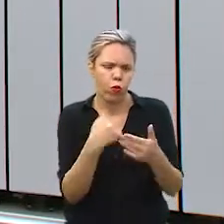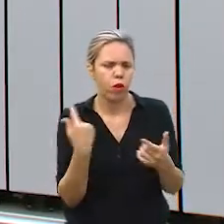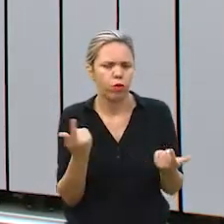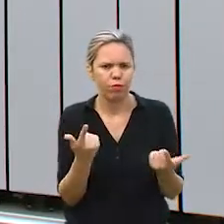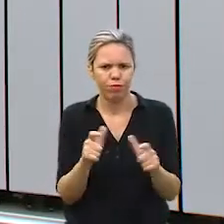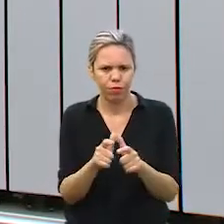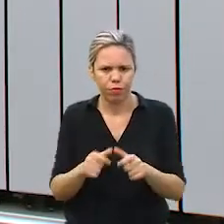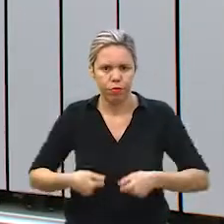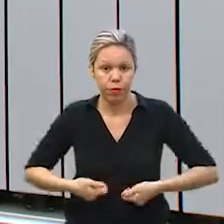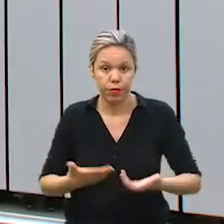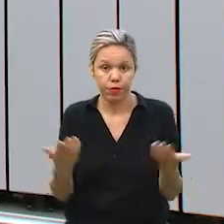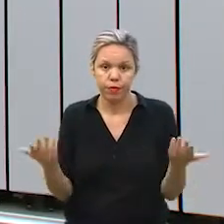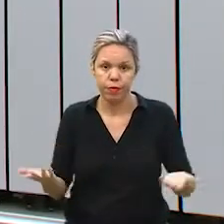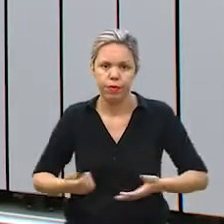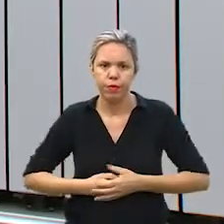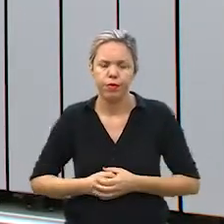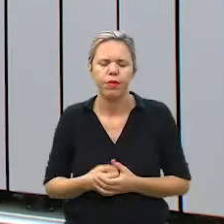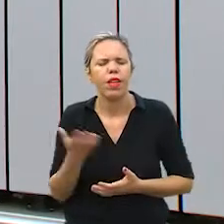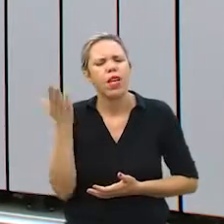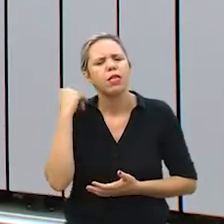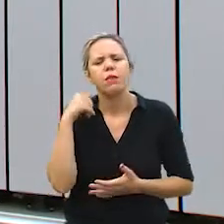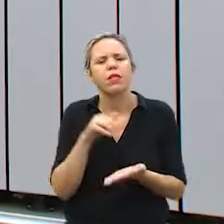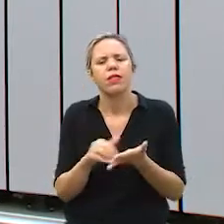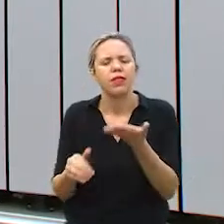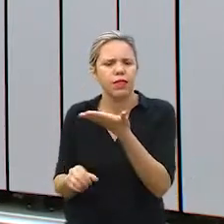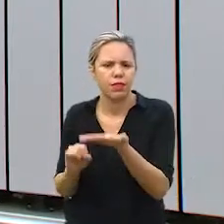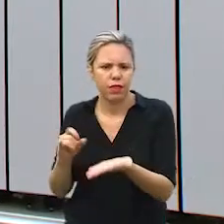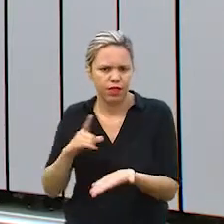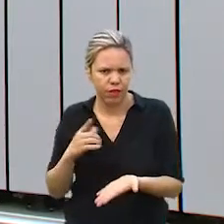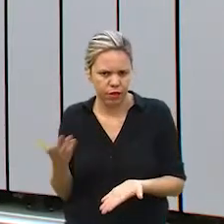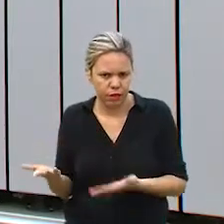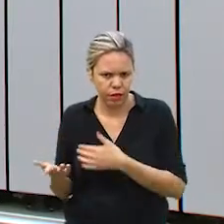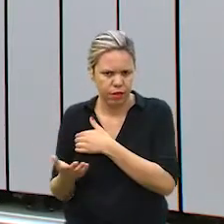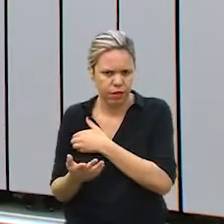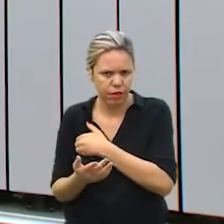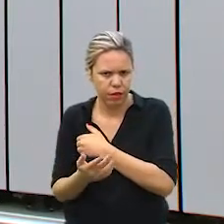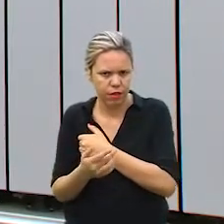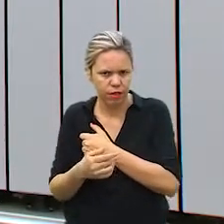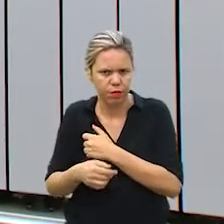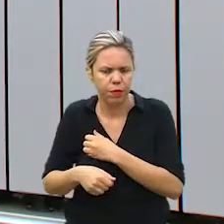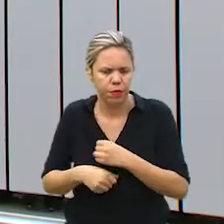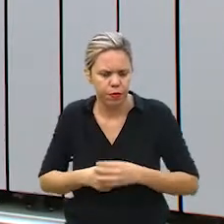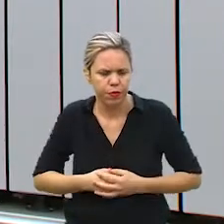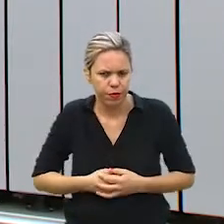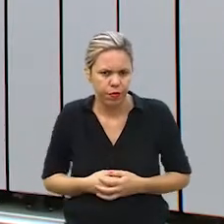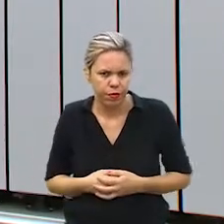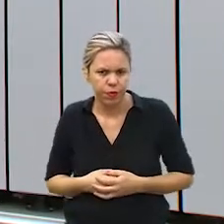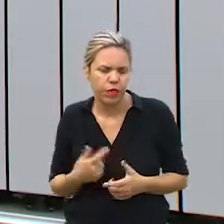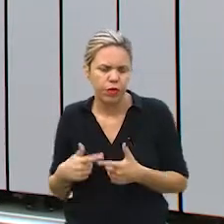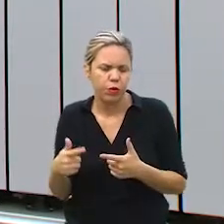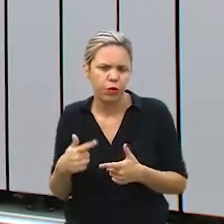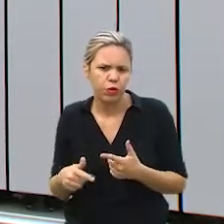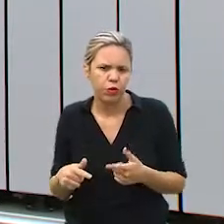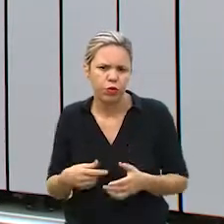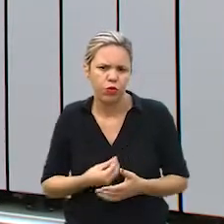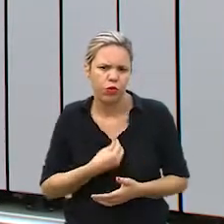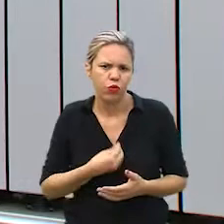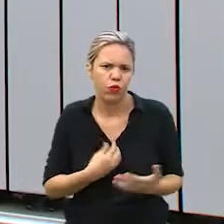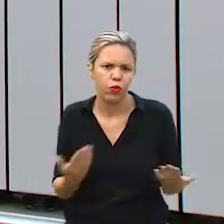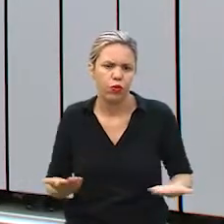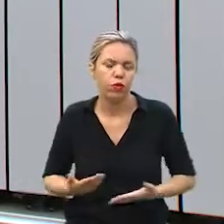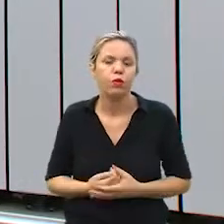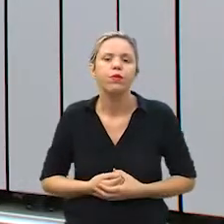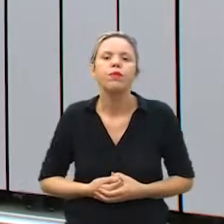diminuir os gastos. Então, queria saber do secretário se ele tem, através dessa situação que nós estamos vivendo,